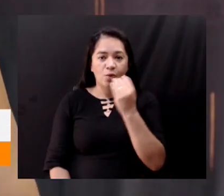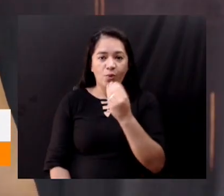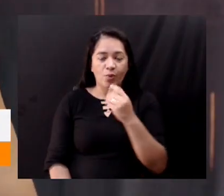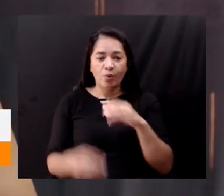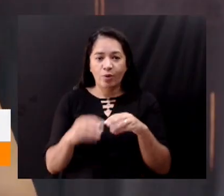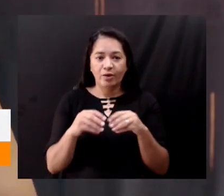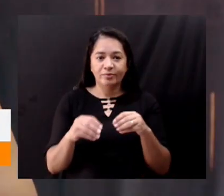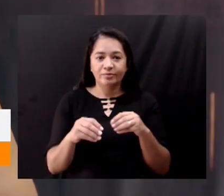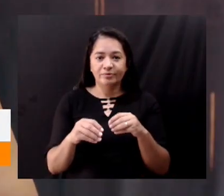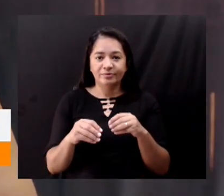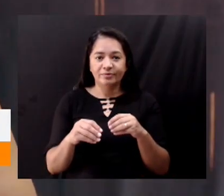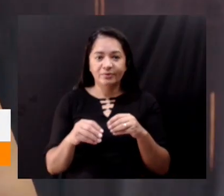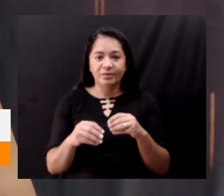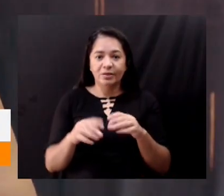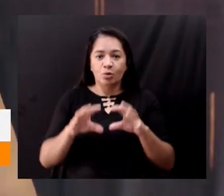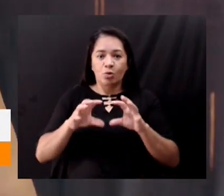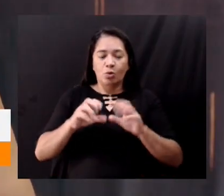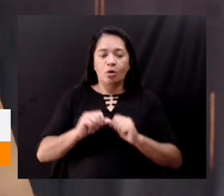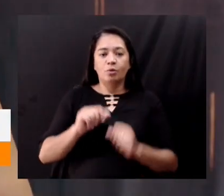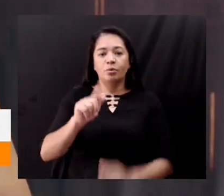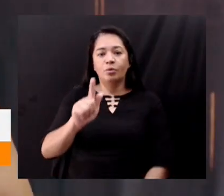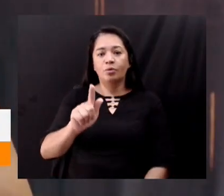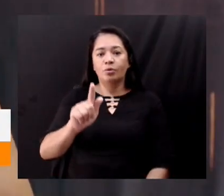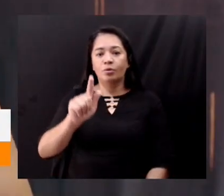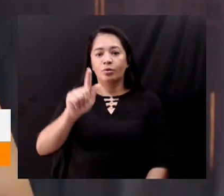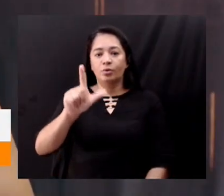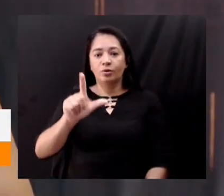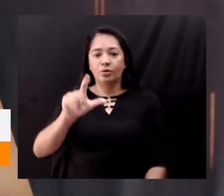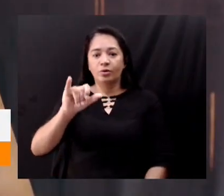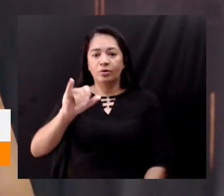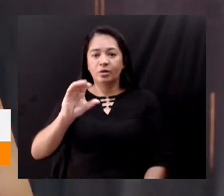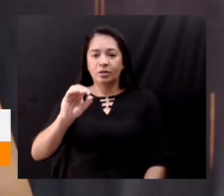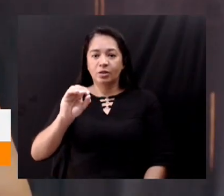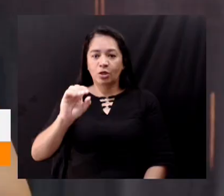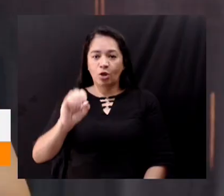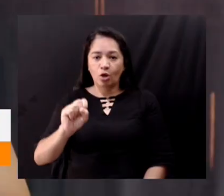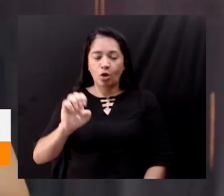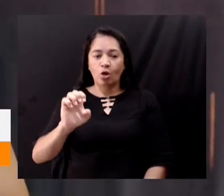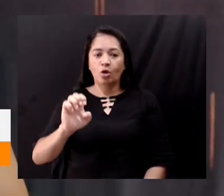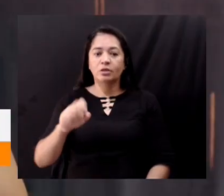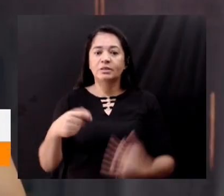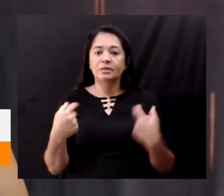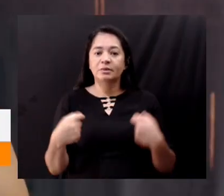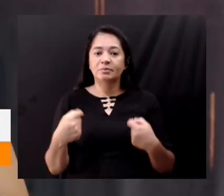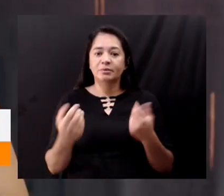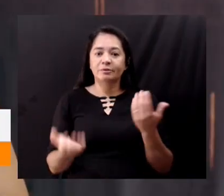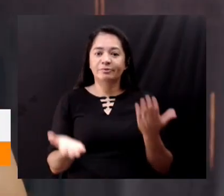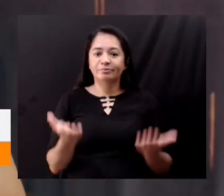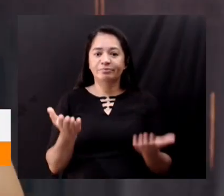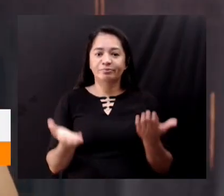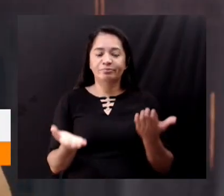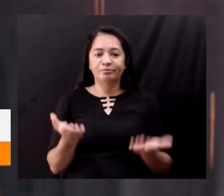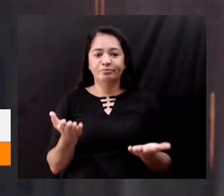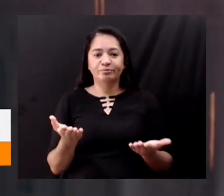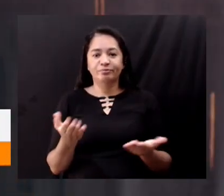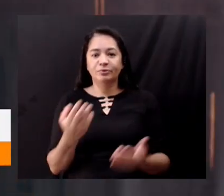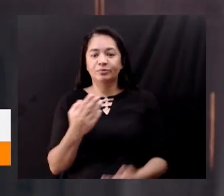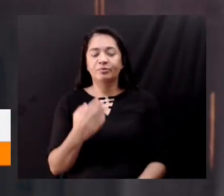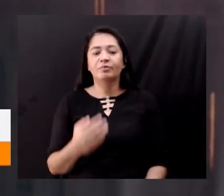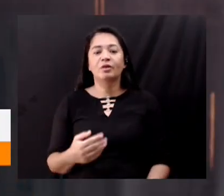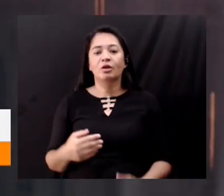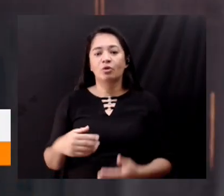Glicose é a nossa principal fonte de energia. Então a gente tem que dosar essa distribuição dos nutrientes ao longo do dia, porque se a